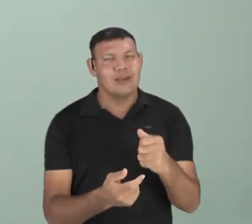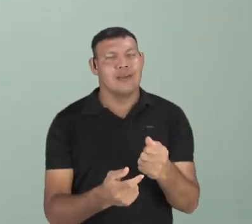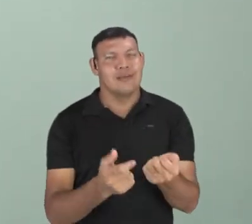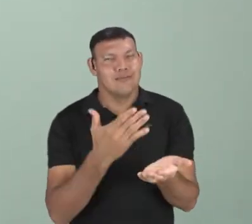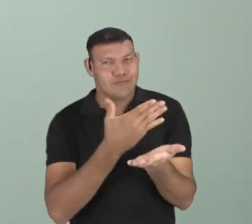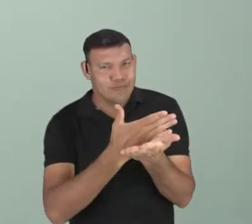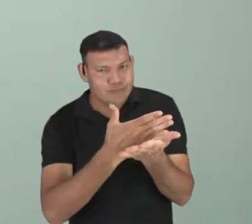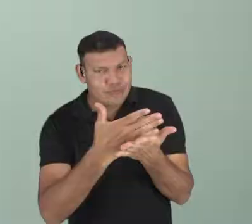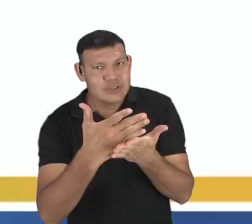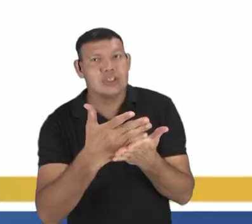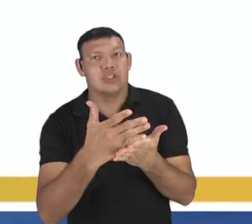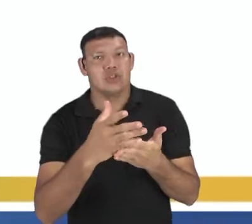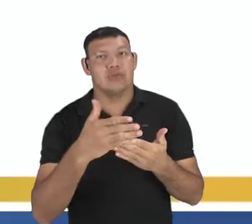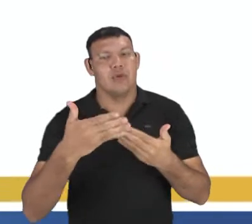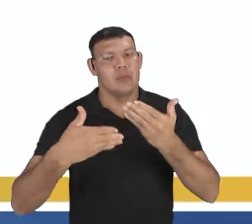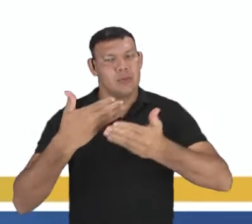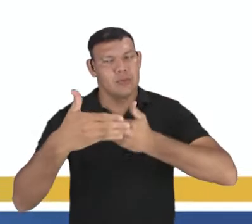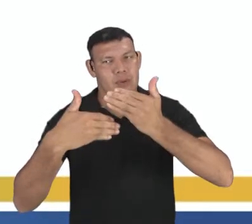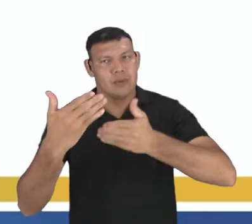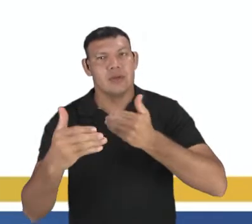quê. Então,